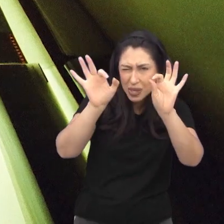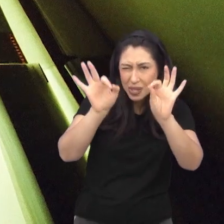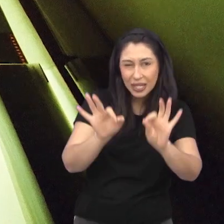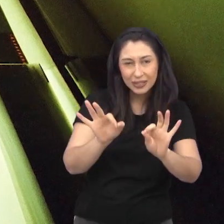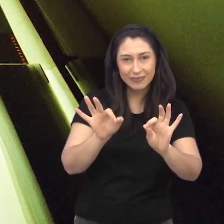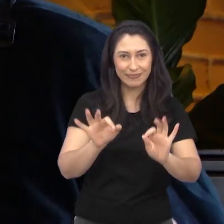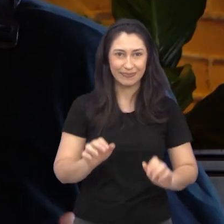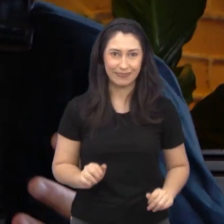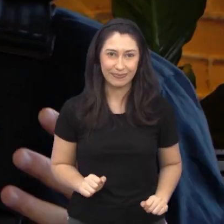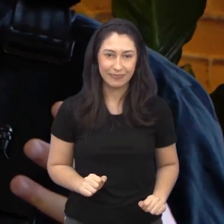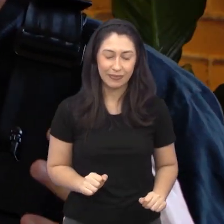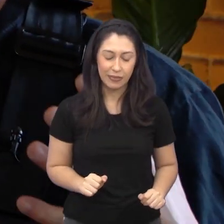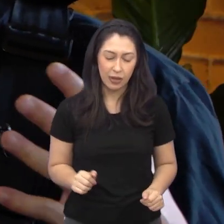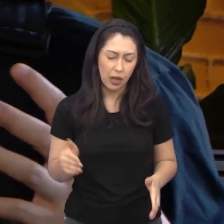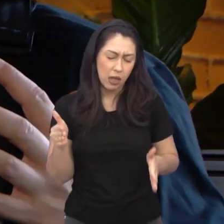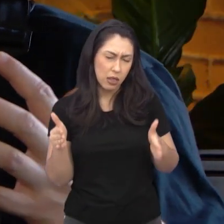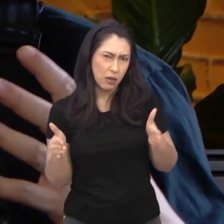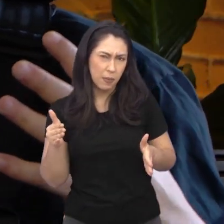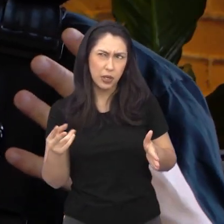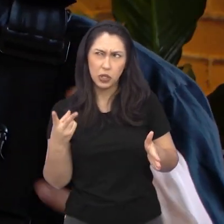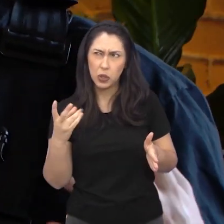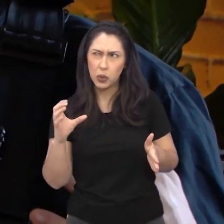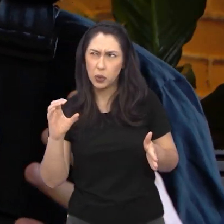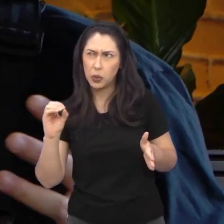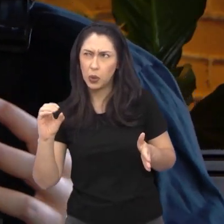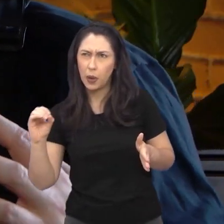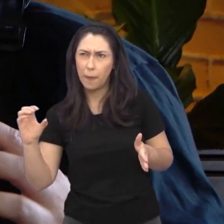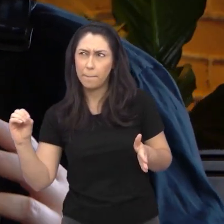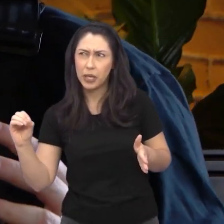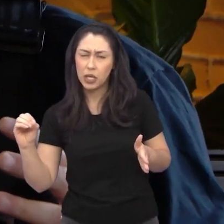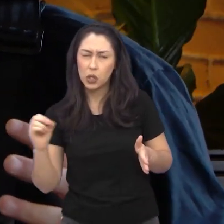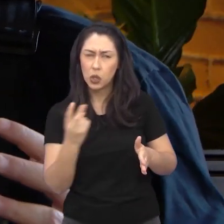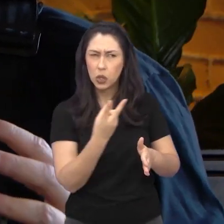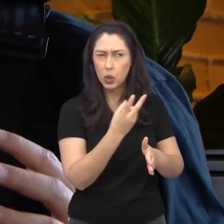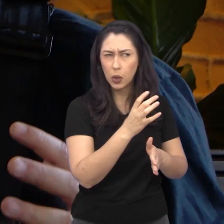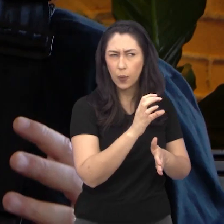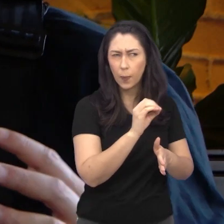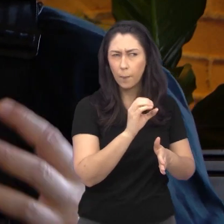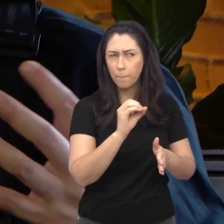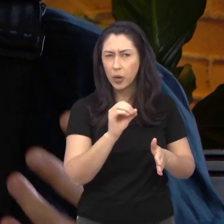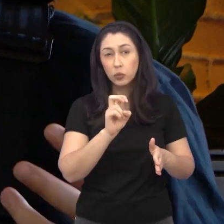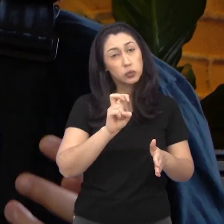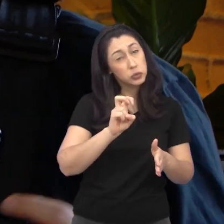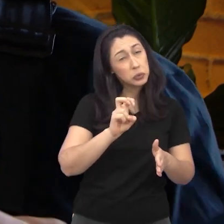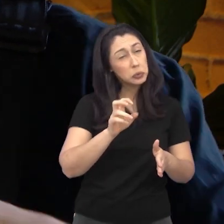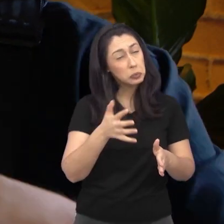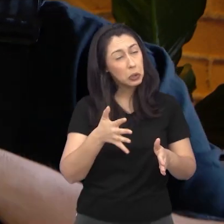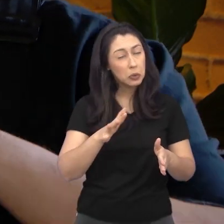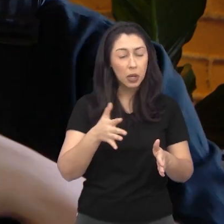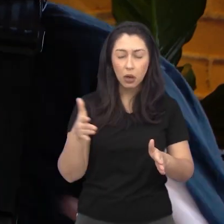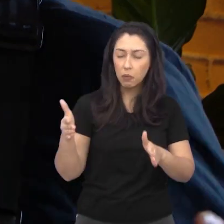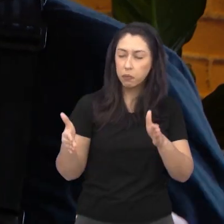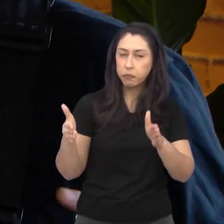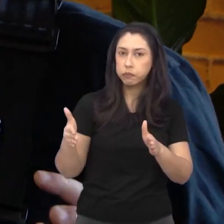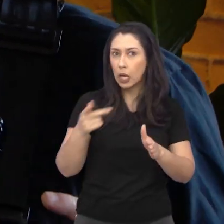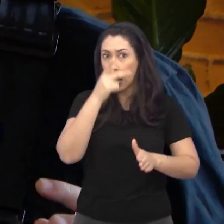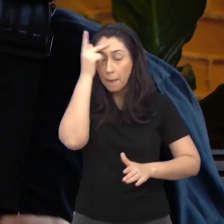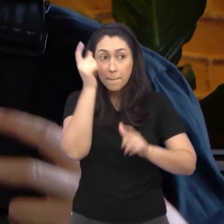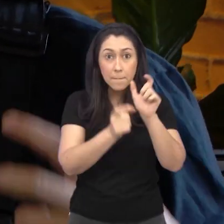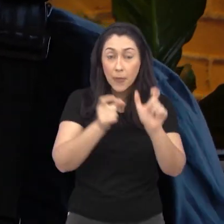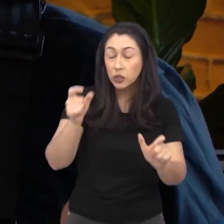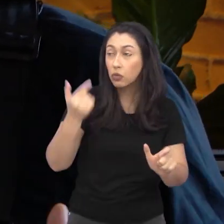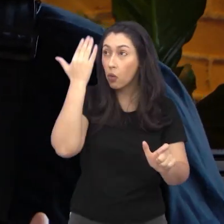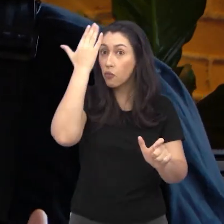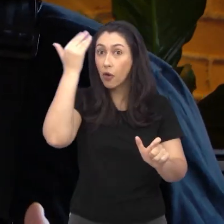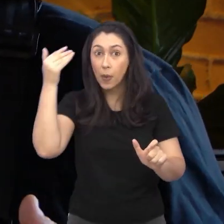registradas. Entre 2000, 2004, 2005, muitas